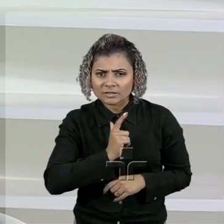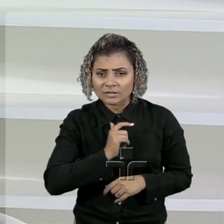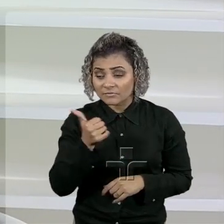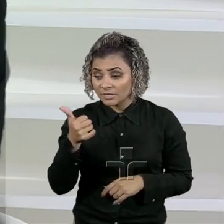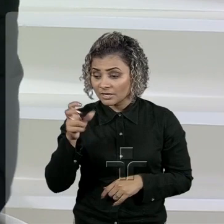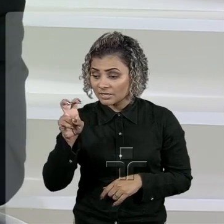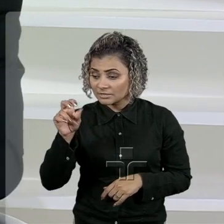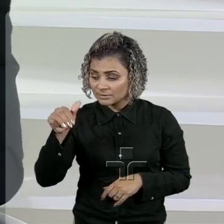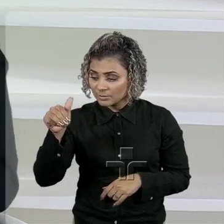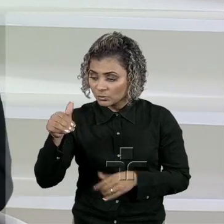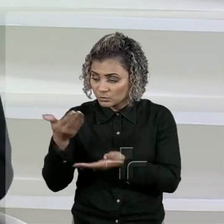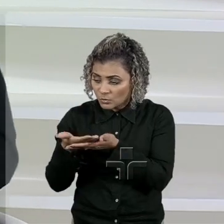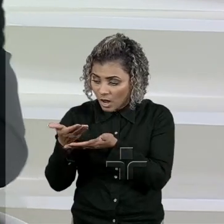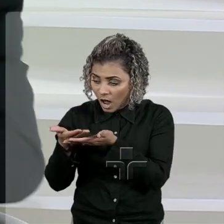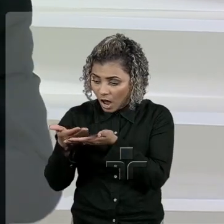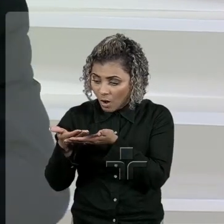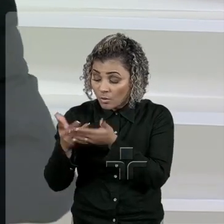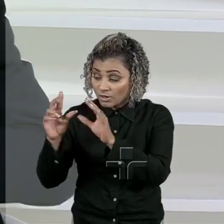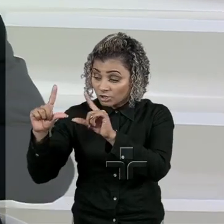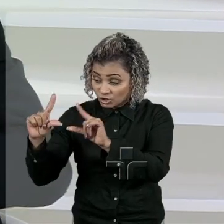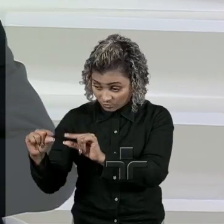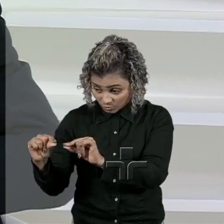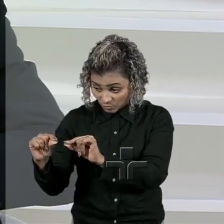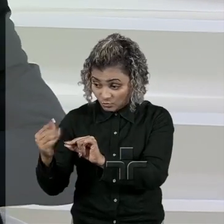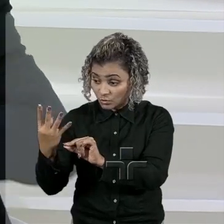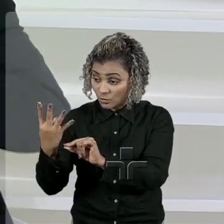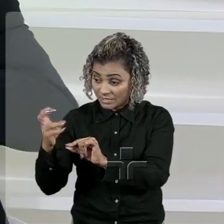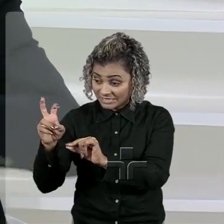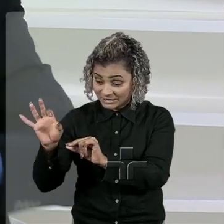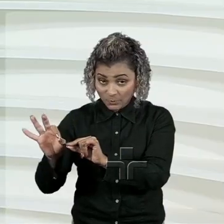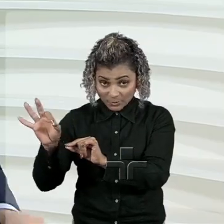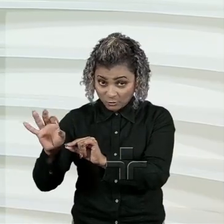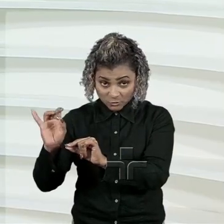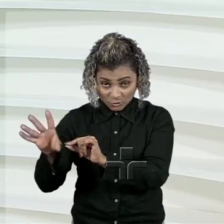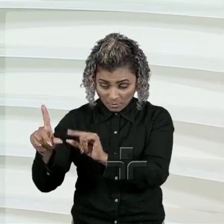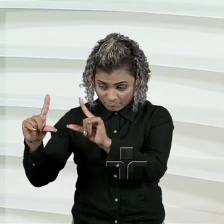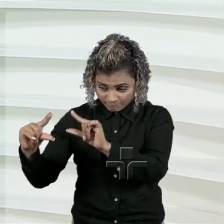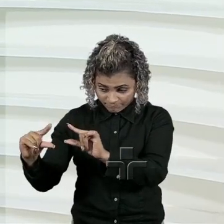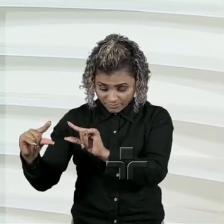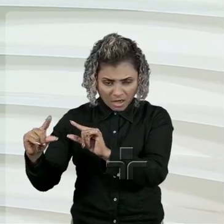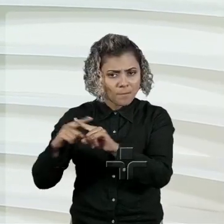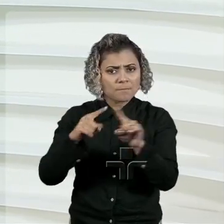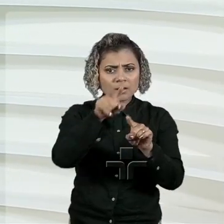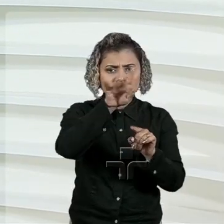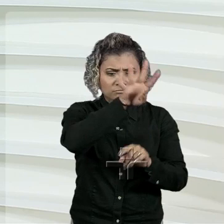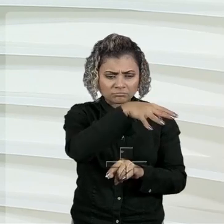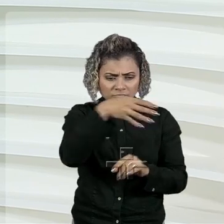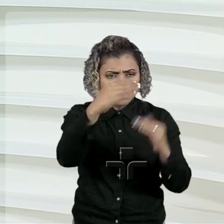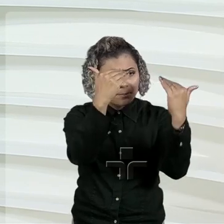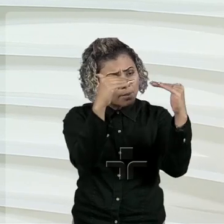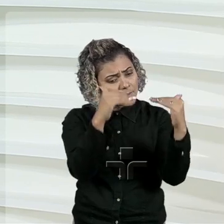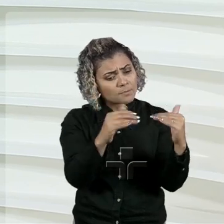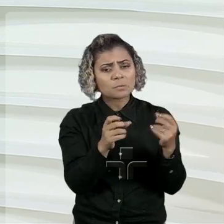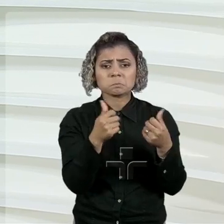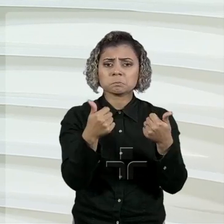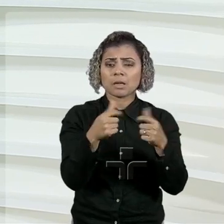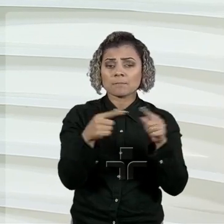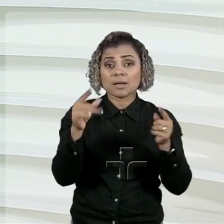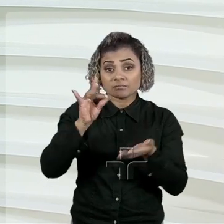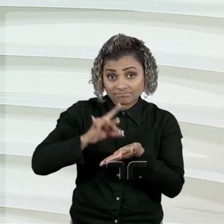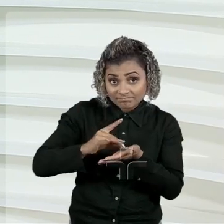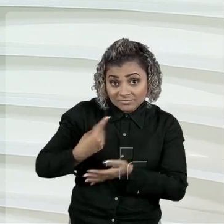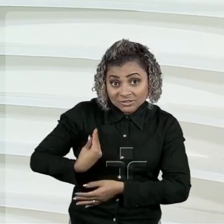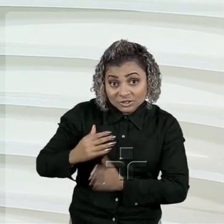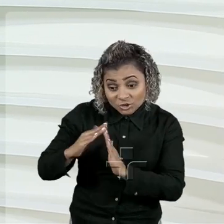aumentaram 15 minutos no tempo de aula, reduziram as aulas de 50 para 45 minutos, numa planilha de Excel isso pode funcionar muito bem. Mas na realidade de uma